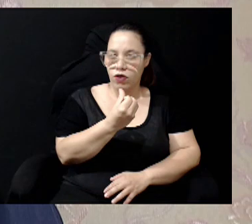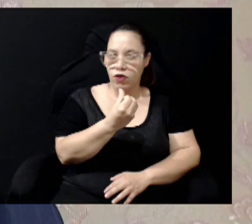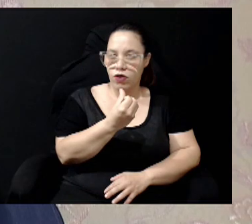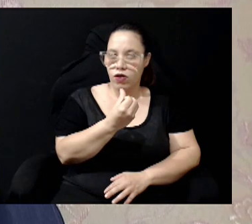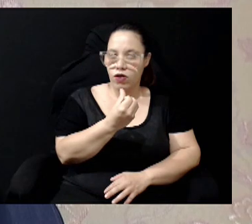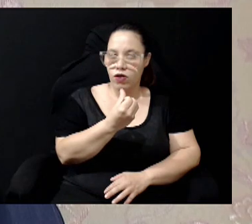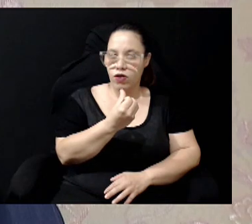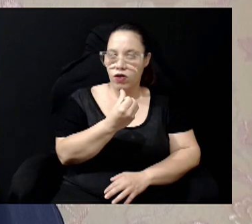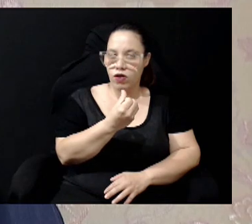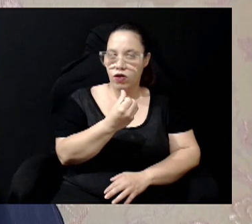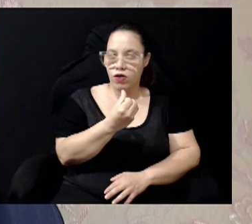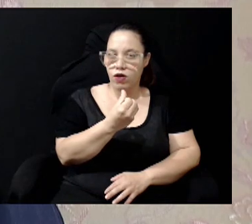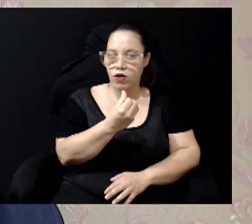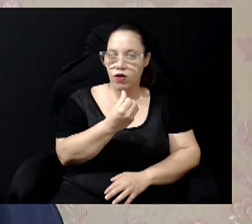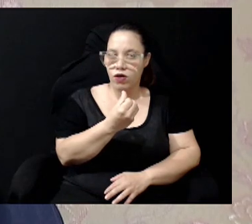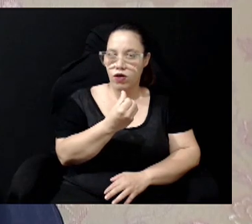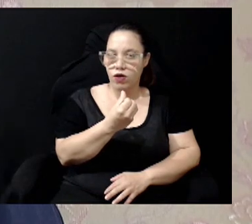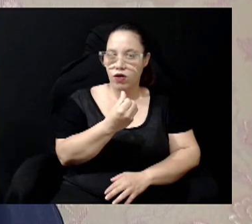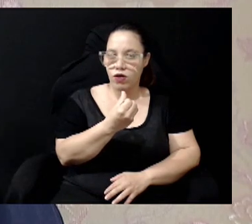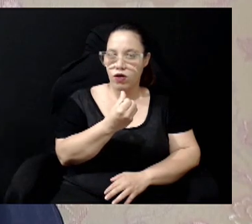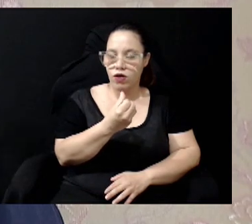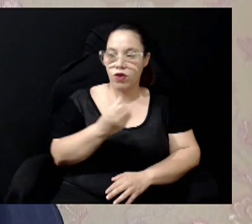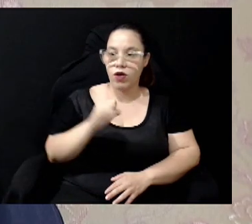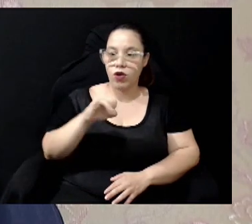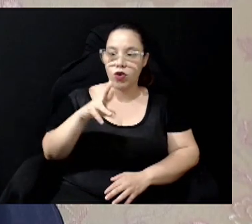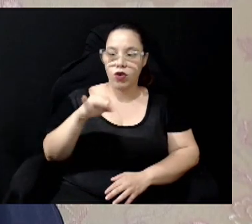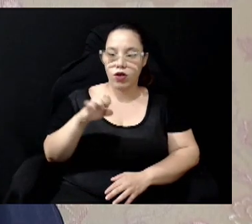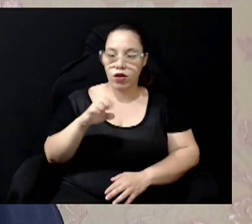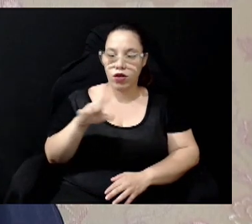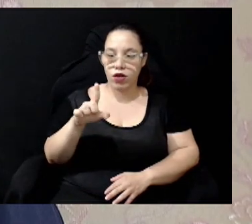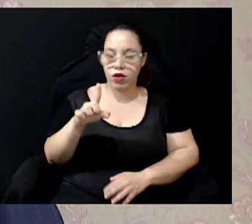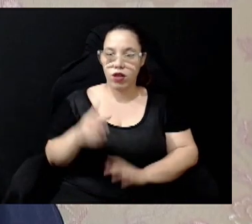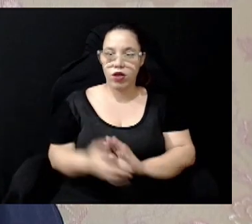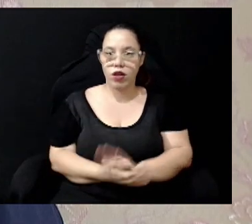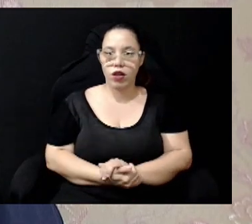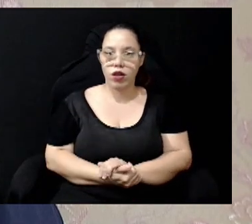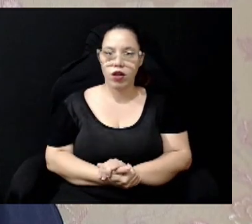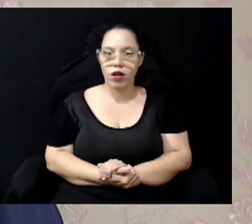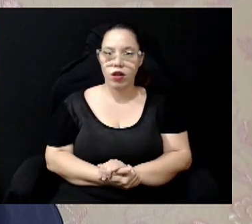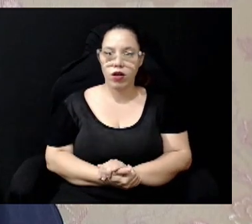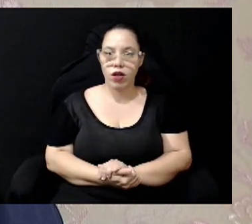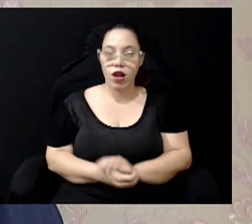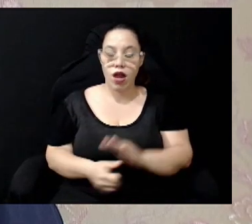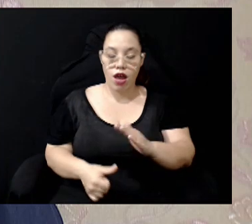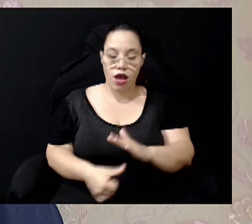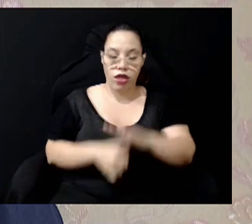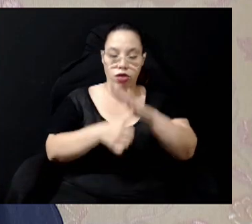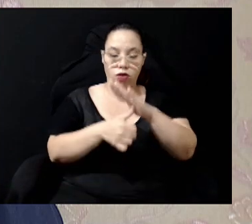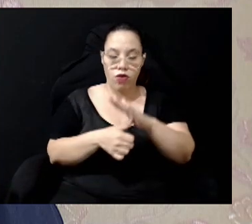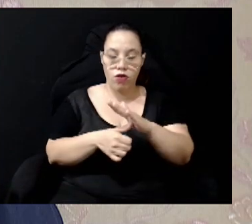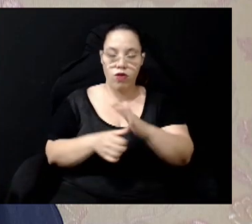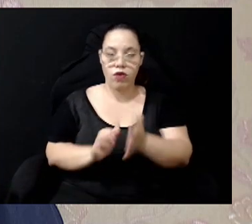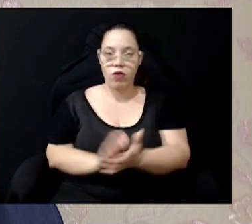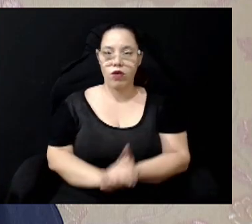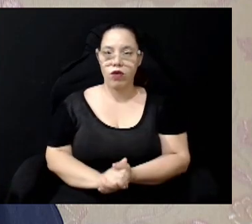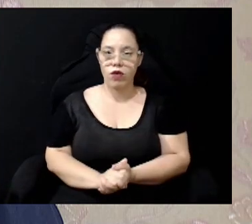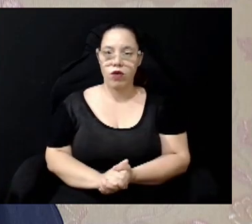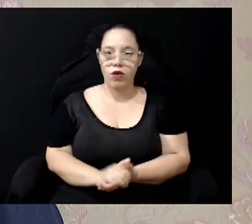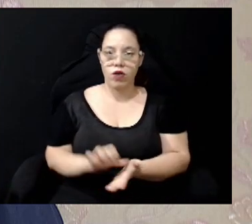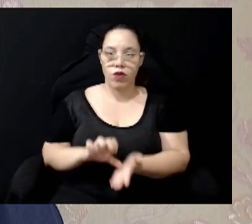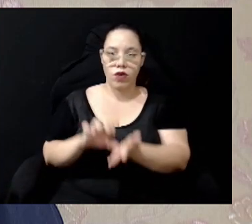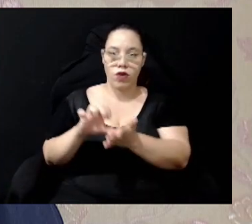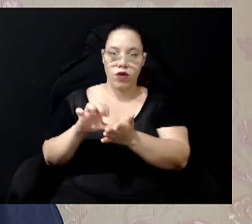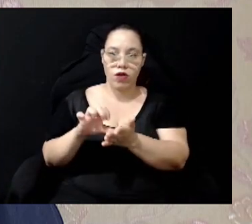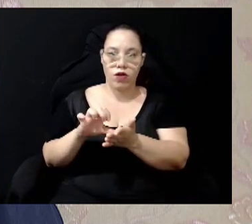Monsenhor Emílio José Salim, que era reitor da Pontifícia